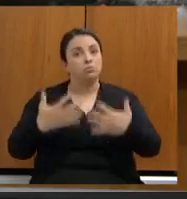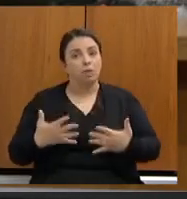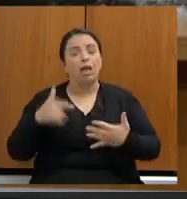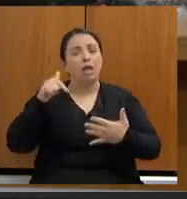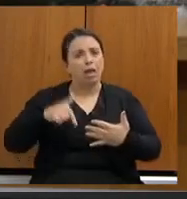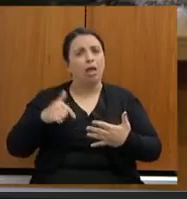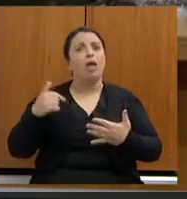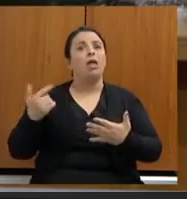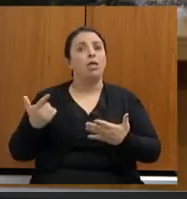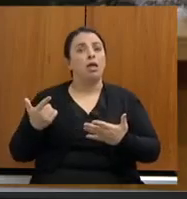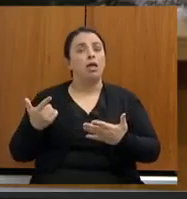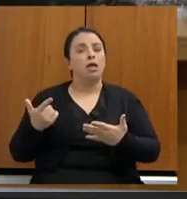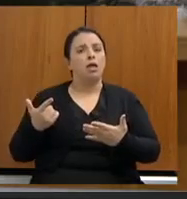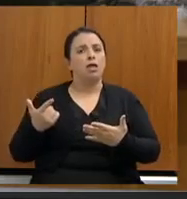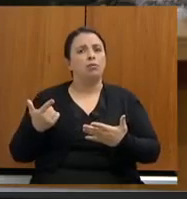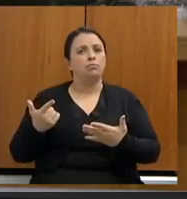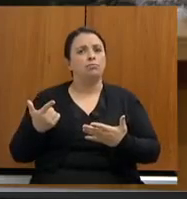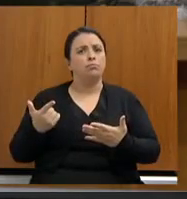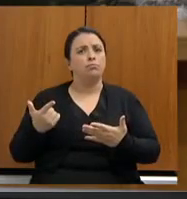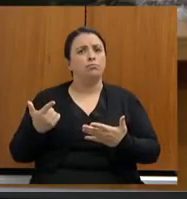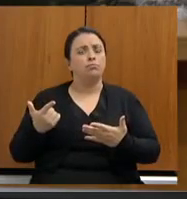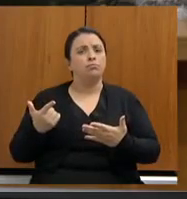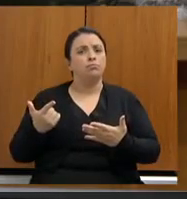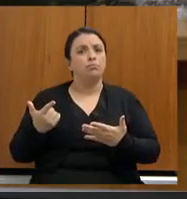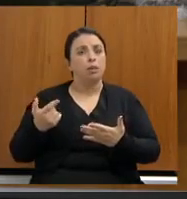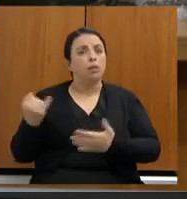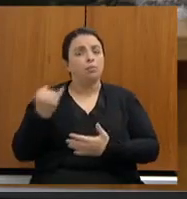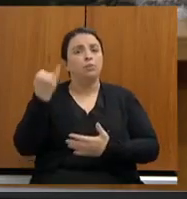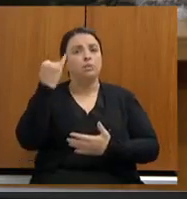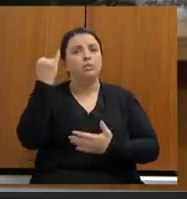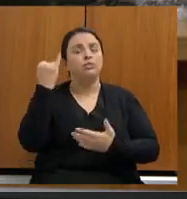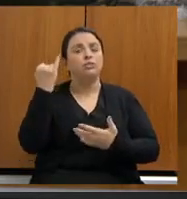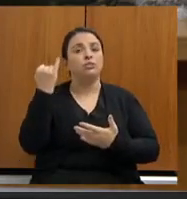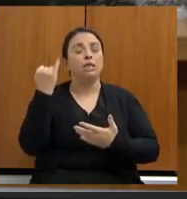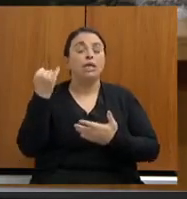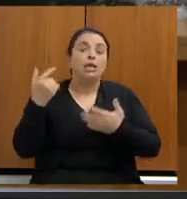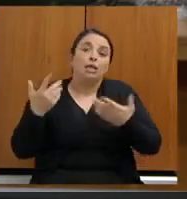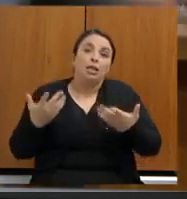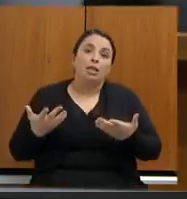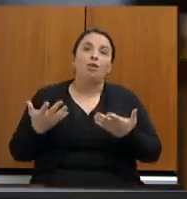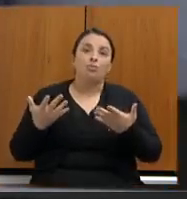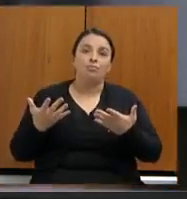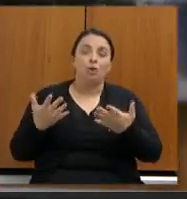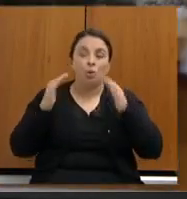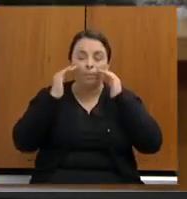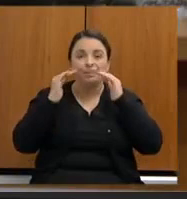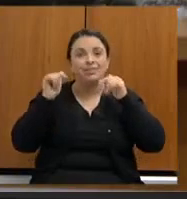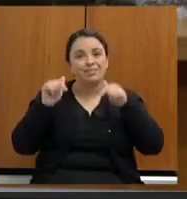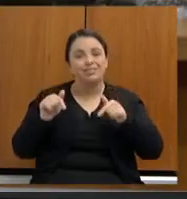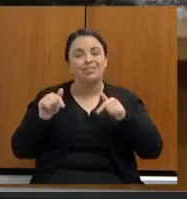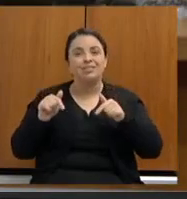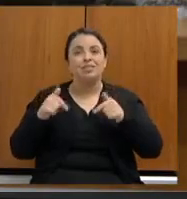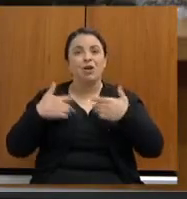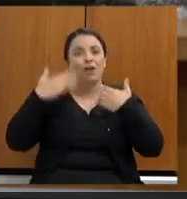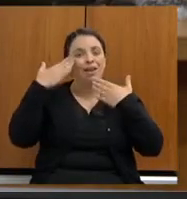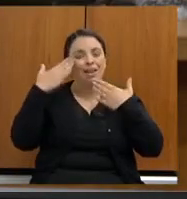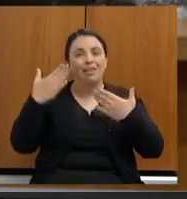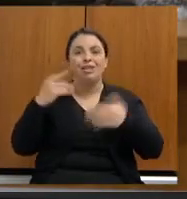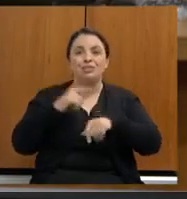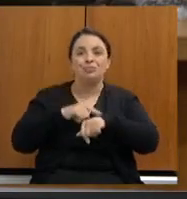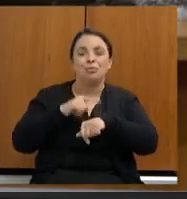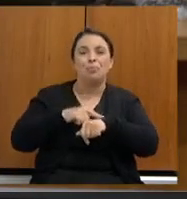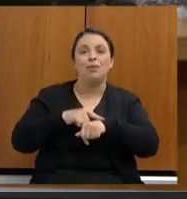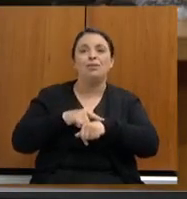e para os homens públicos e nesse sentido nós agradecemos pela oportunidade de mostrar o trabalho que os bombeiros